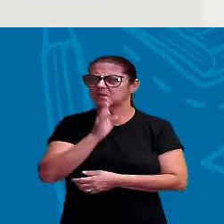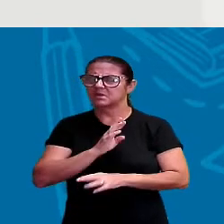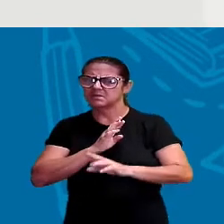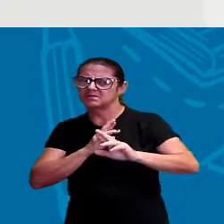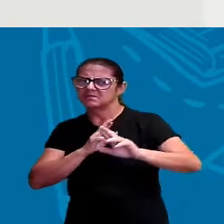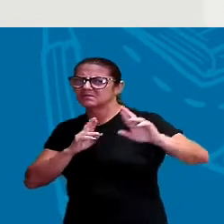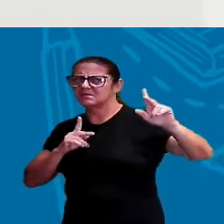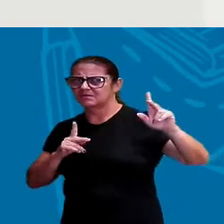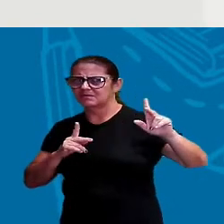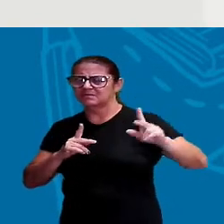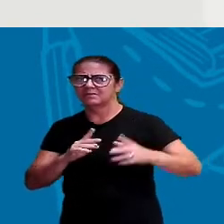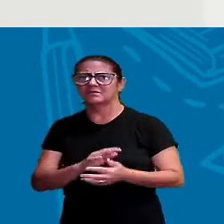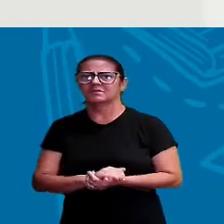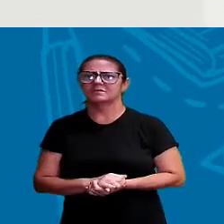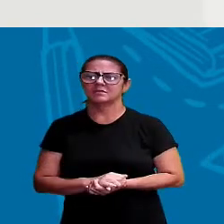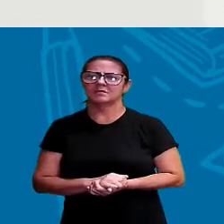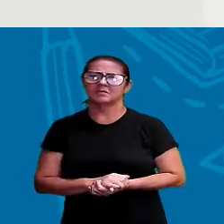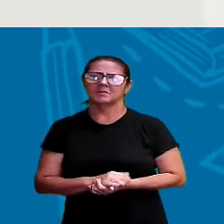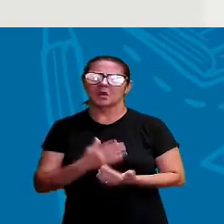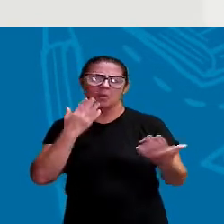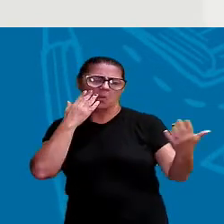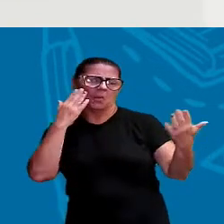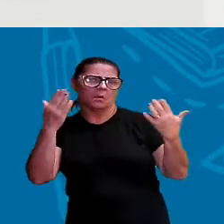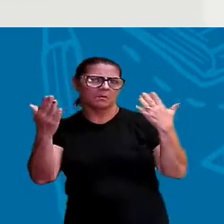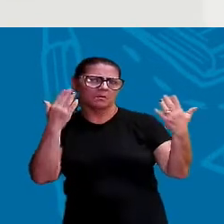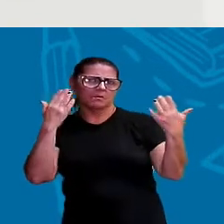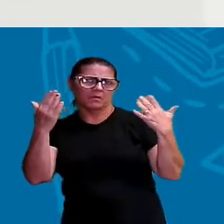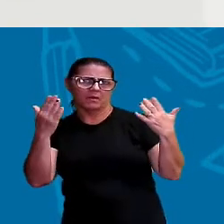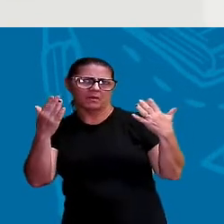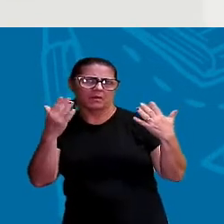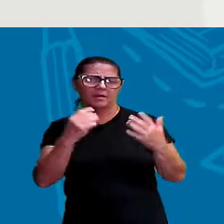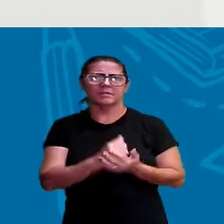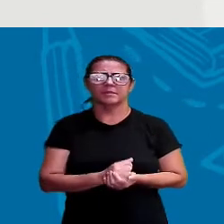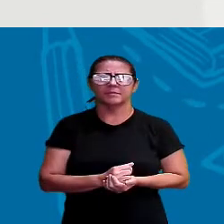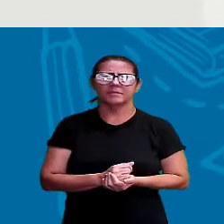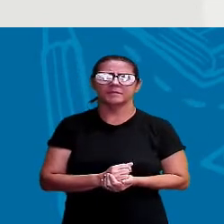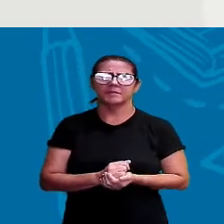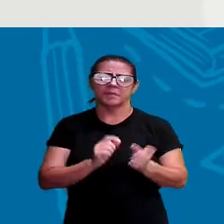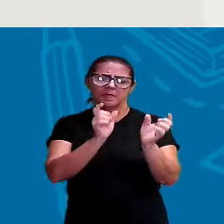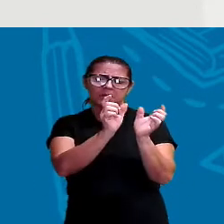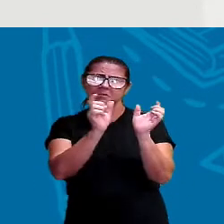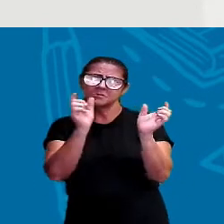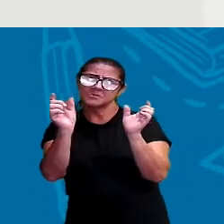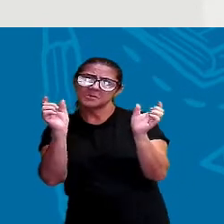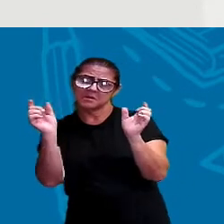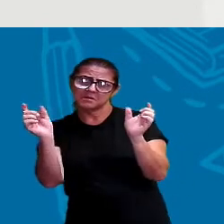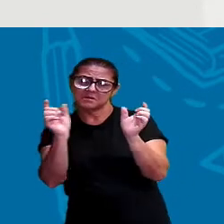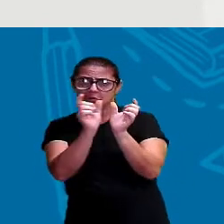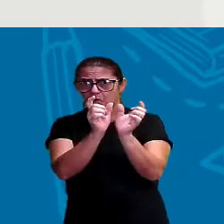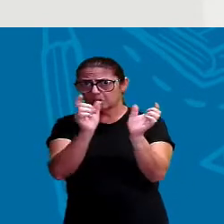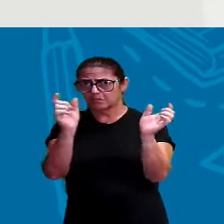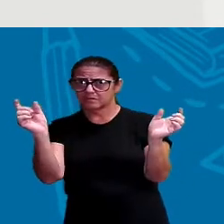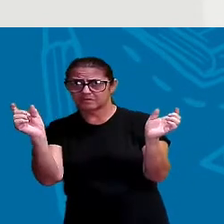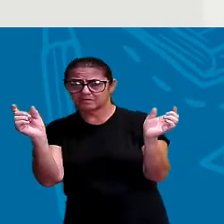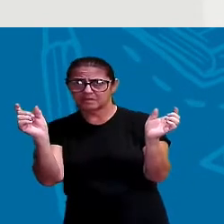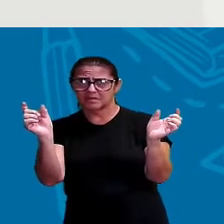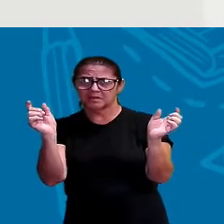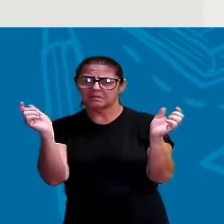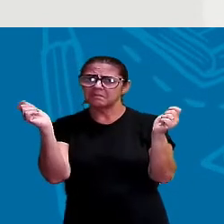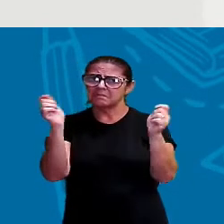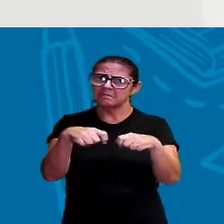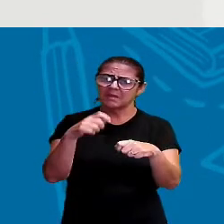fazer uma assimilação, uma comparação, desculpa, para assimilar os quadrinhos ou as tirinhas, a gente pode